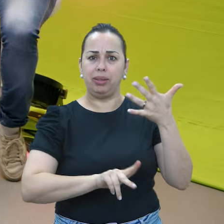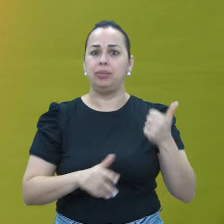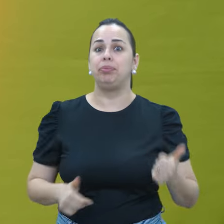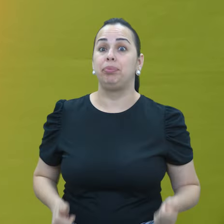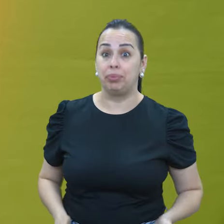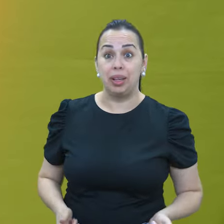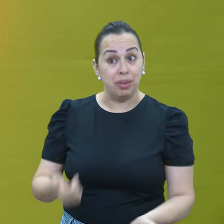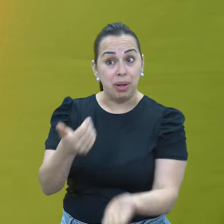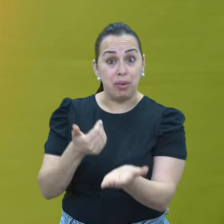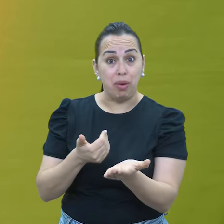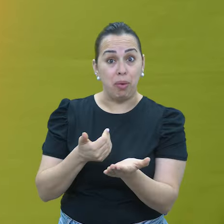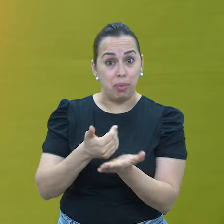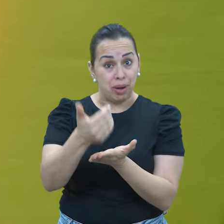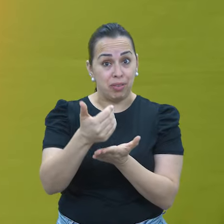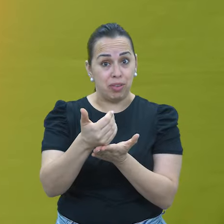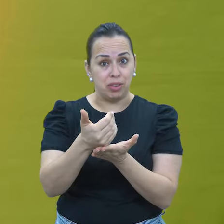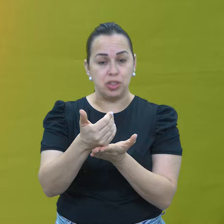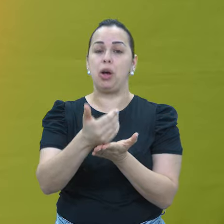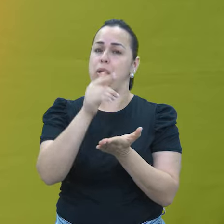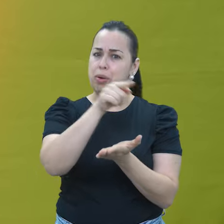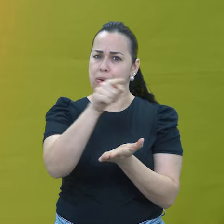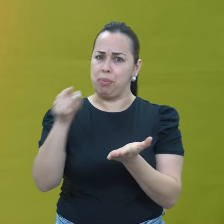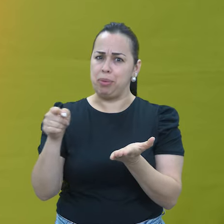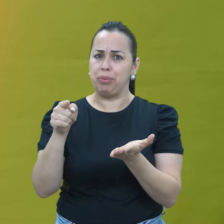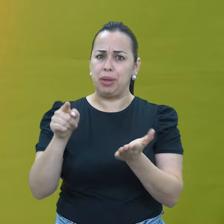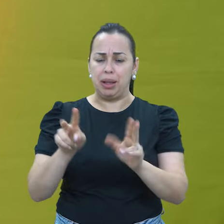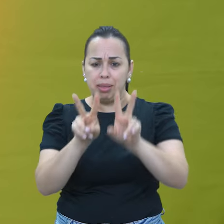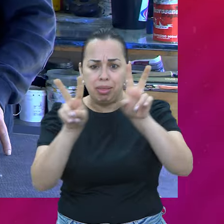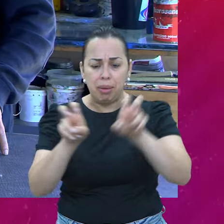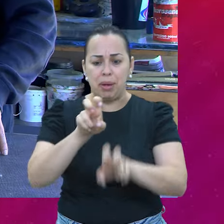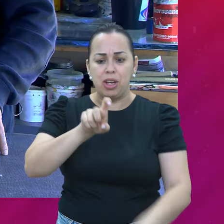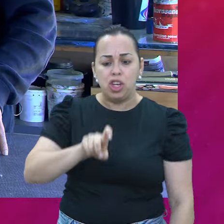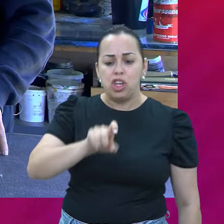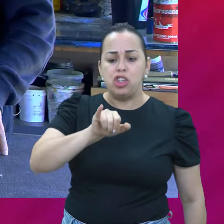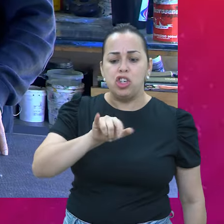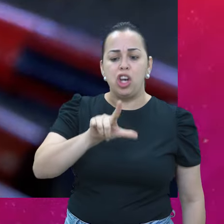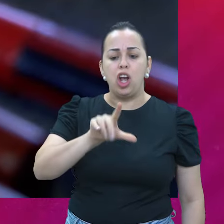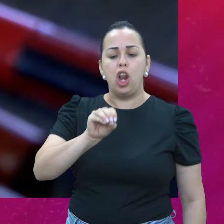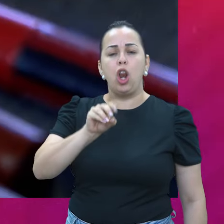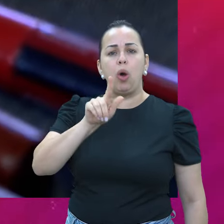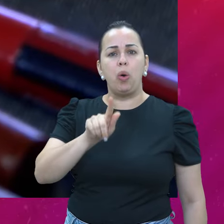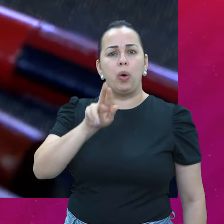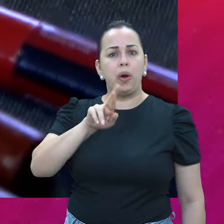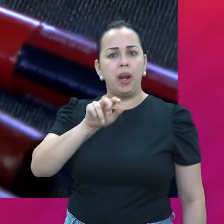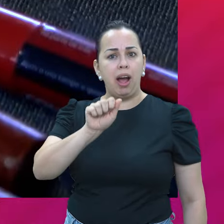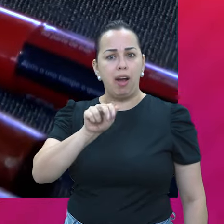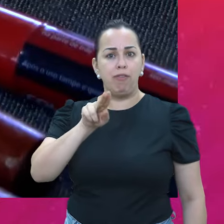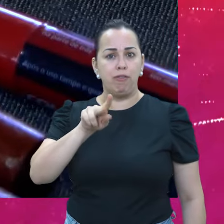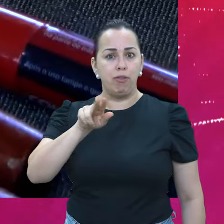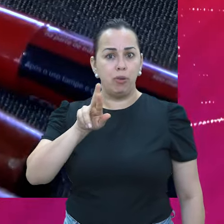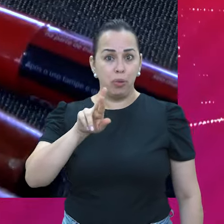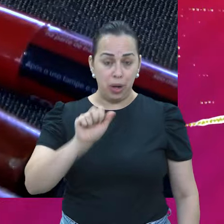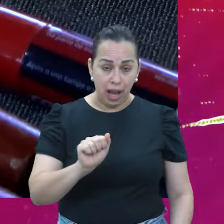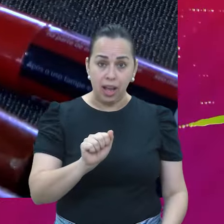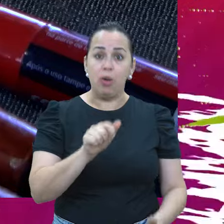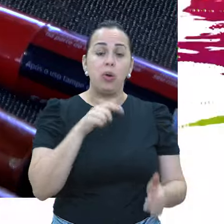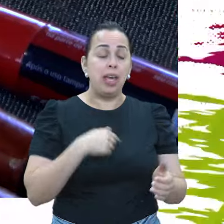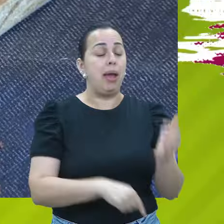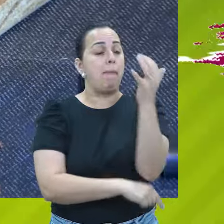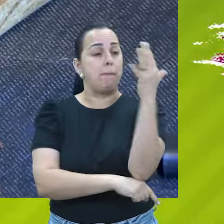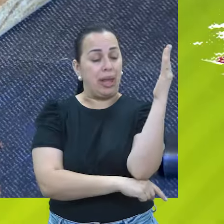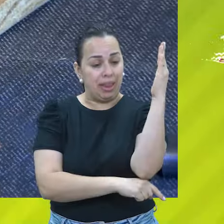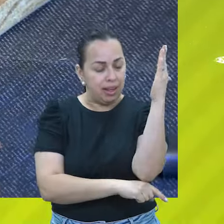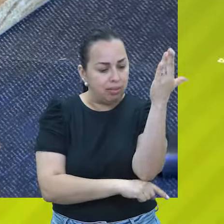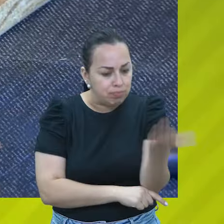diversas. Começando pela xilogravura, você conhece? O Fábio Sapedi é especialista nessa técnica de gravura em